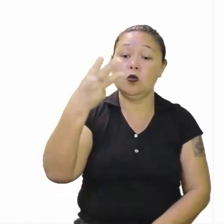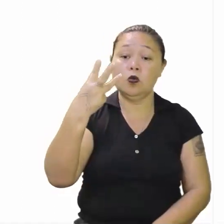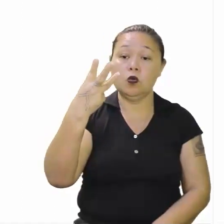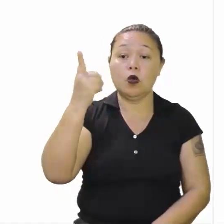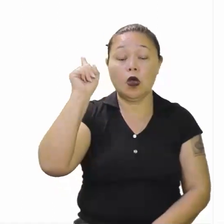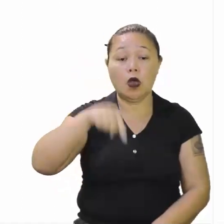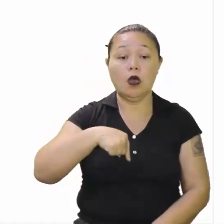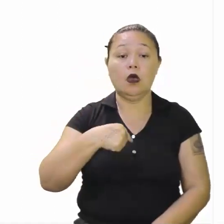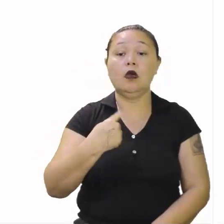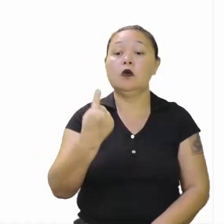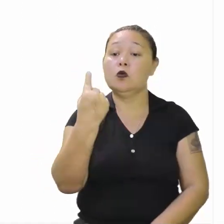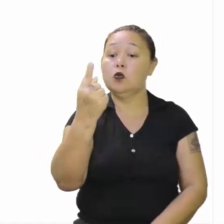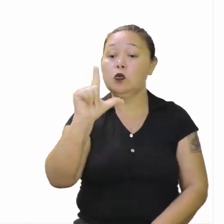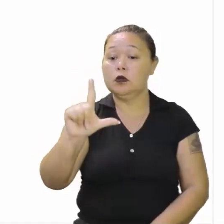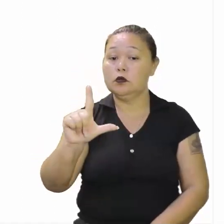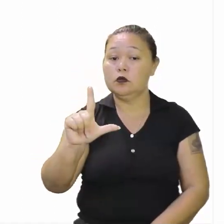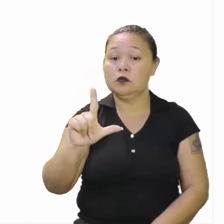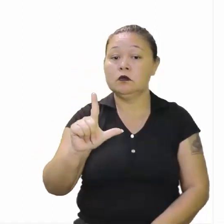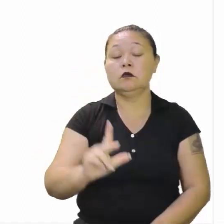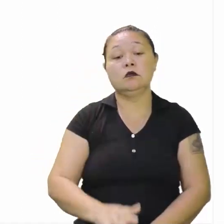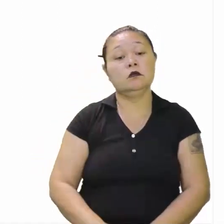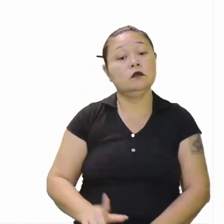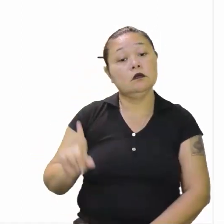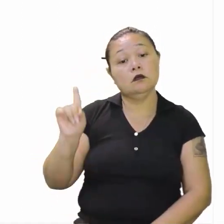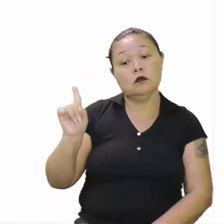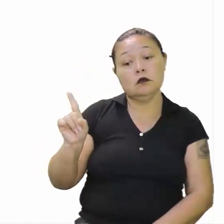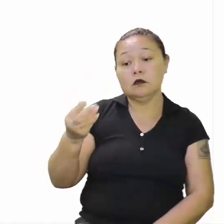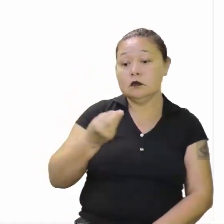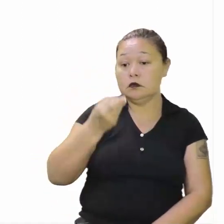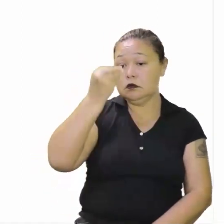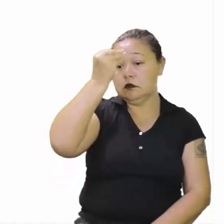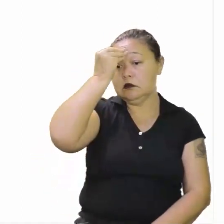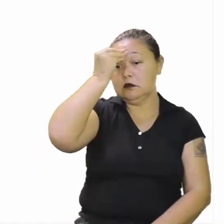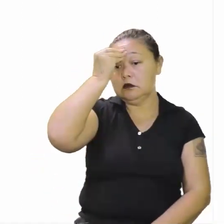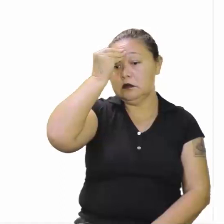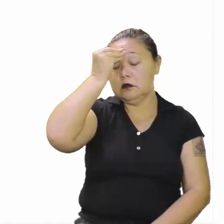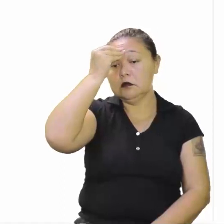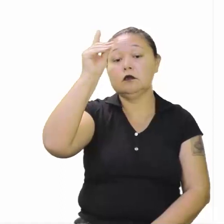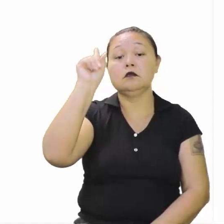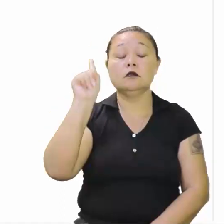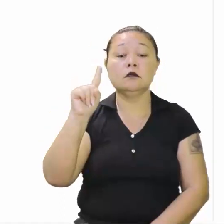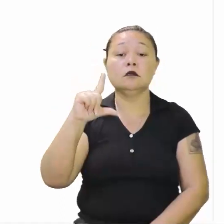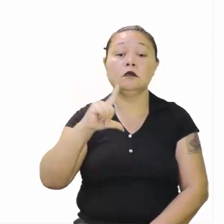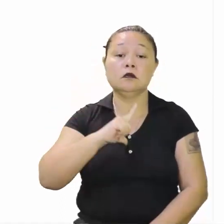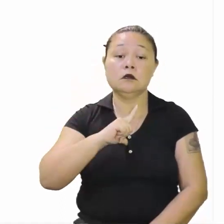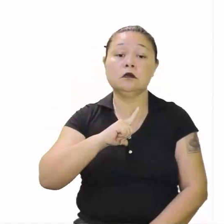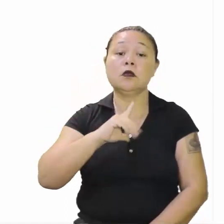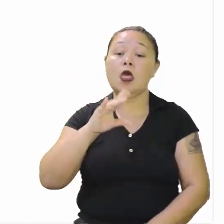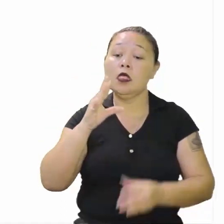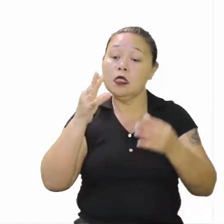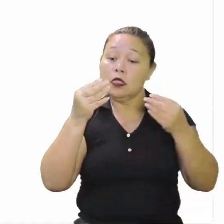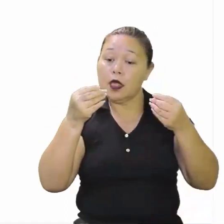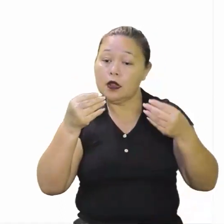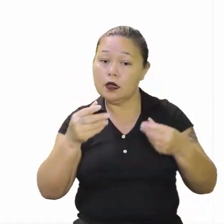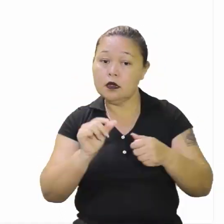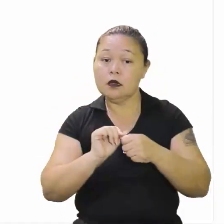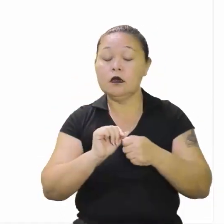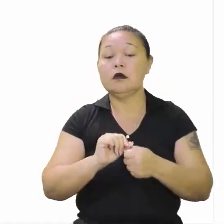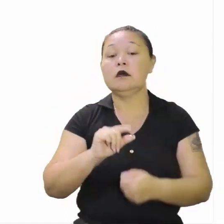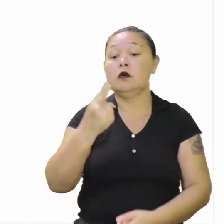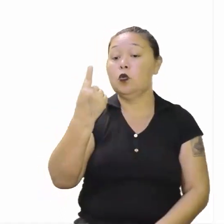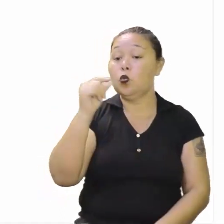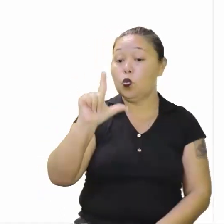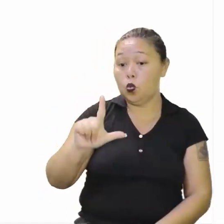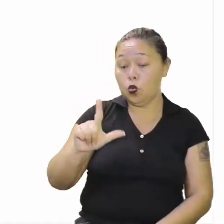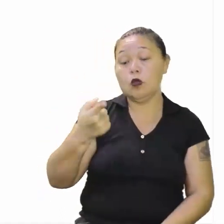litro. Olha aí, só para você gravar, toda vida que você tiver líquido, 1 litro, mas você